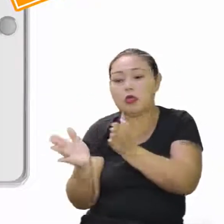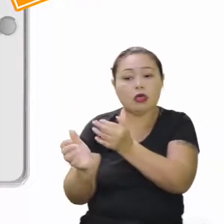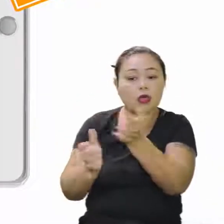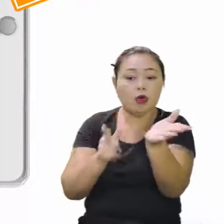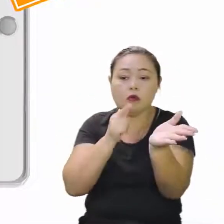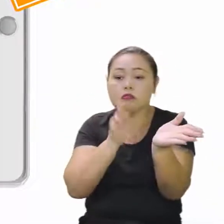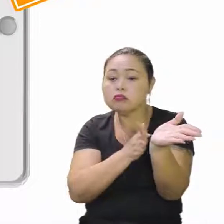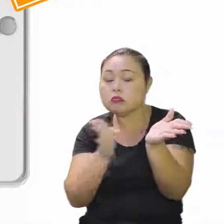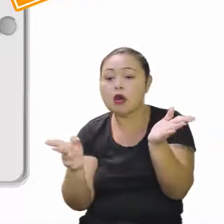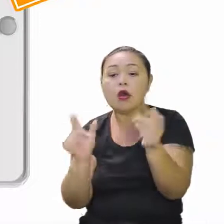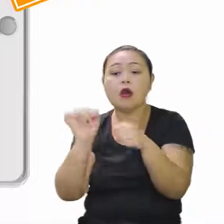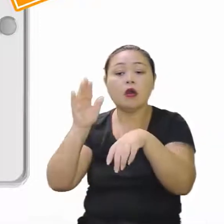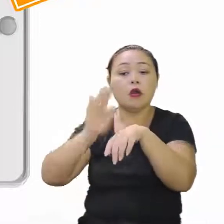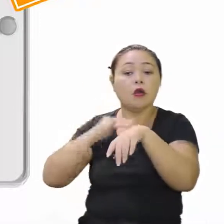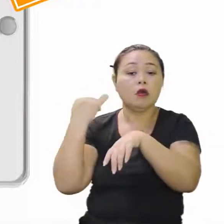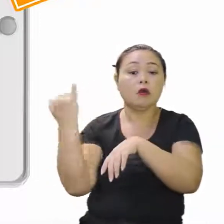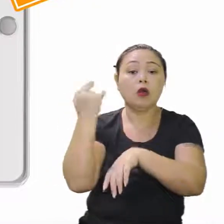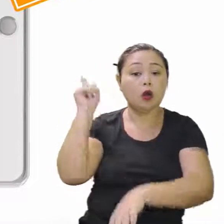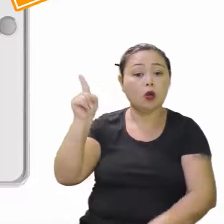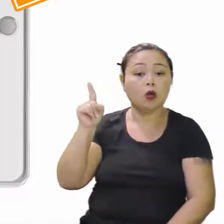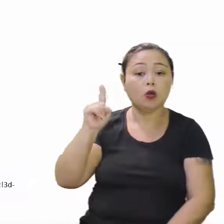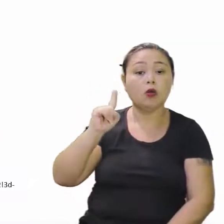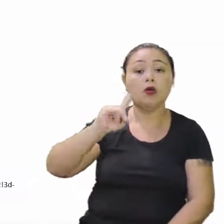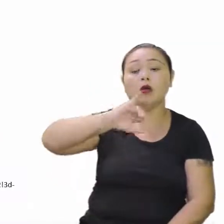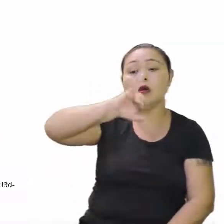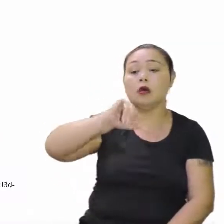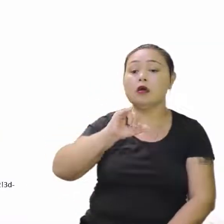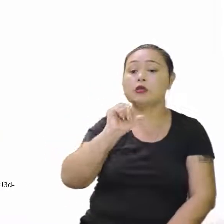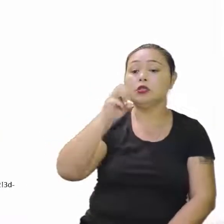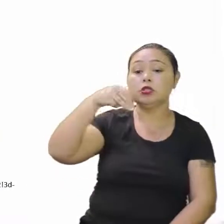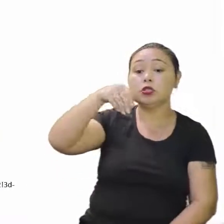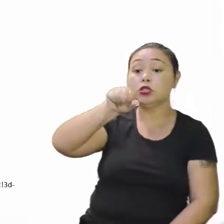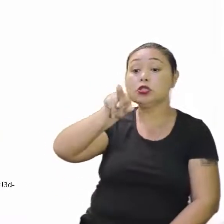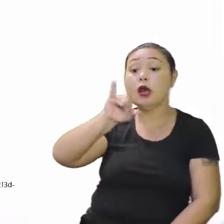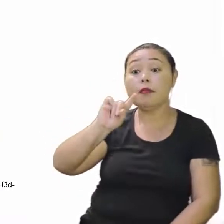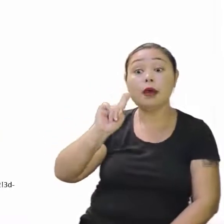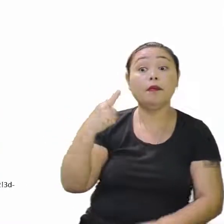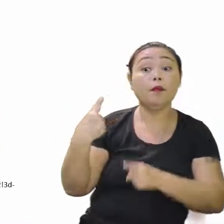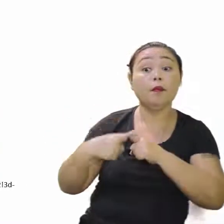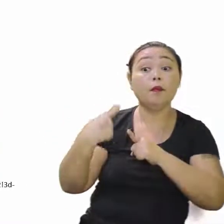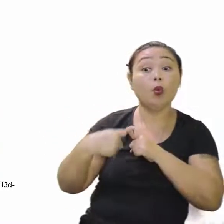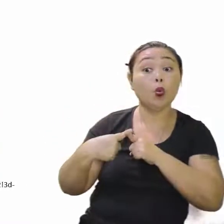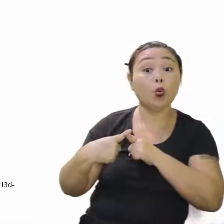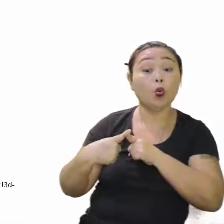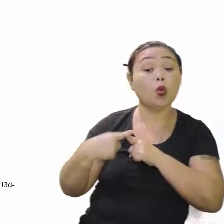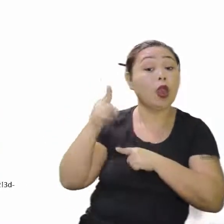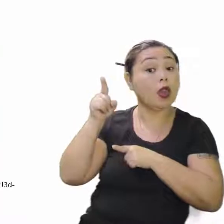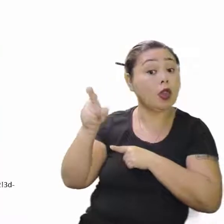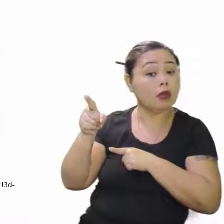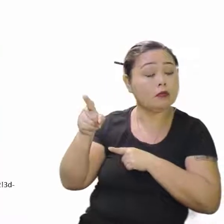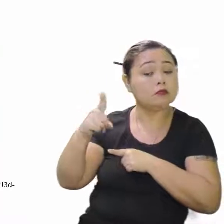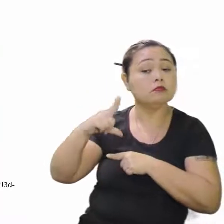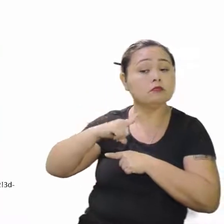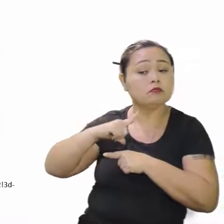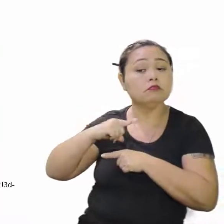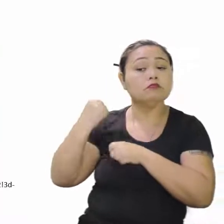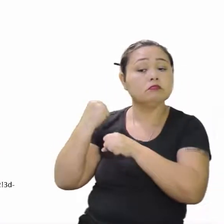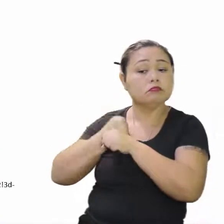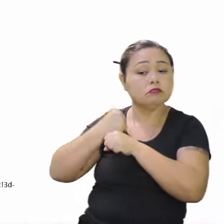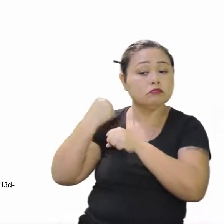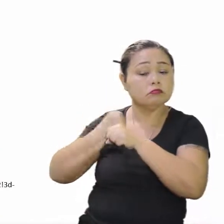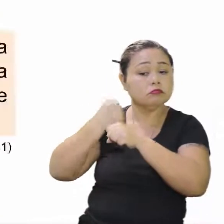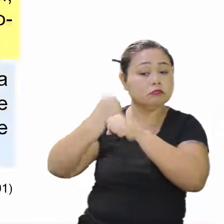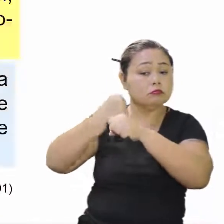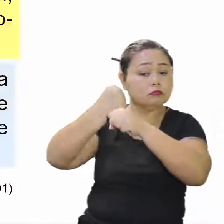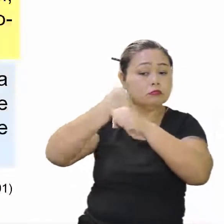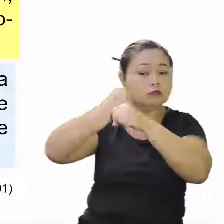Aí, o rio mais importante que nós temos aí é o Jamari. Por que o Jamari? Porque nil está construído